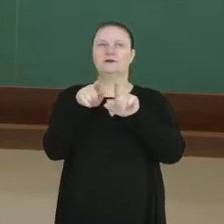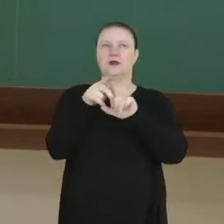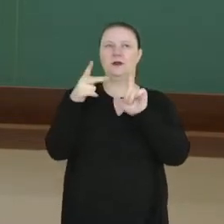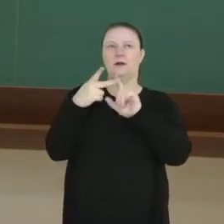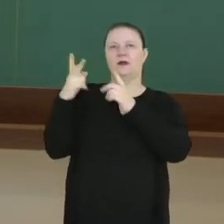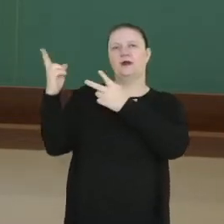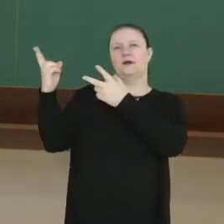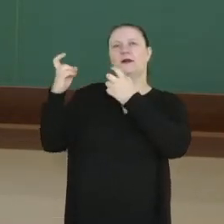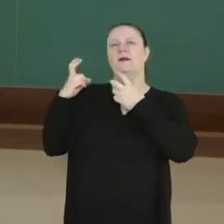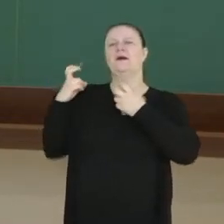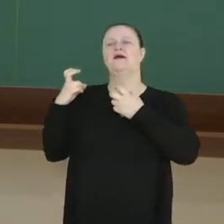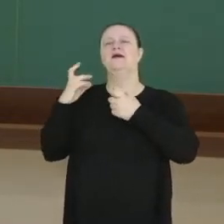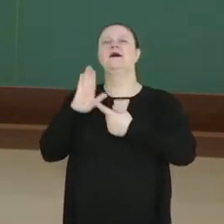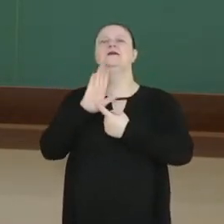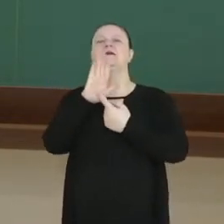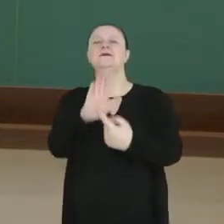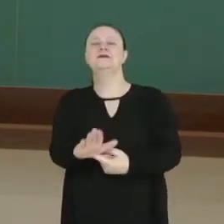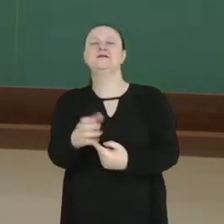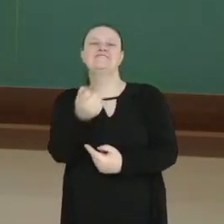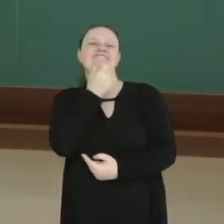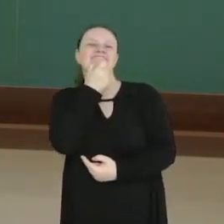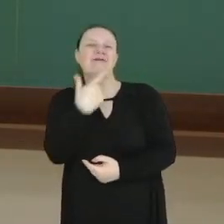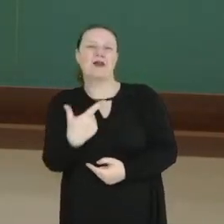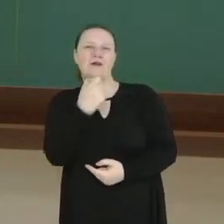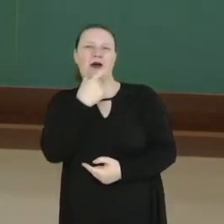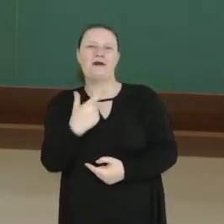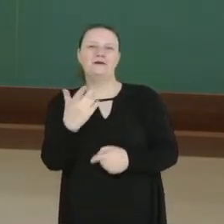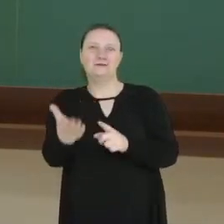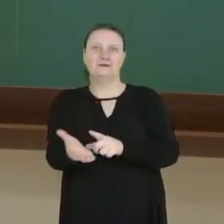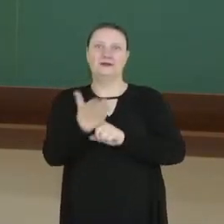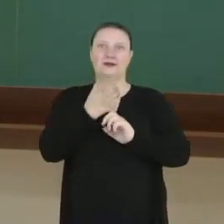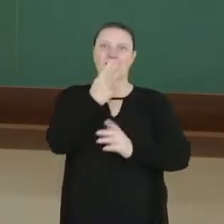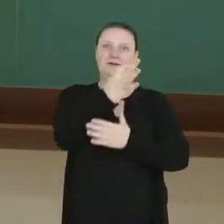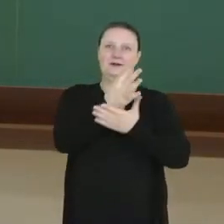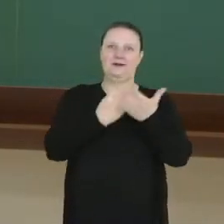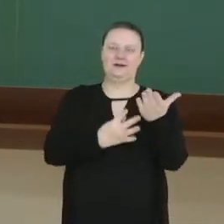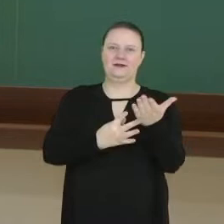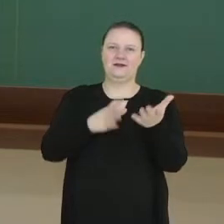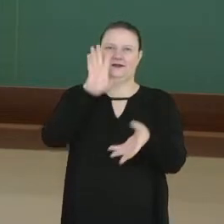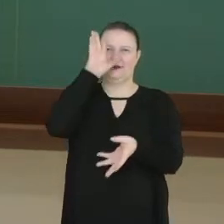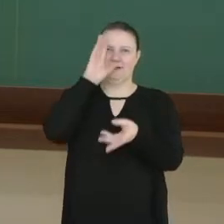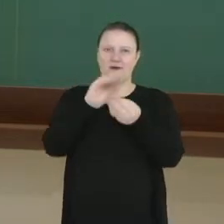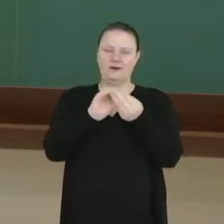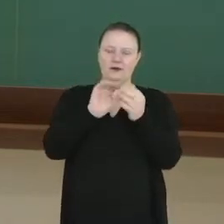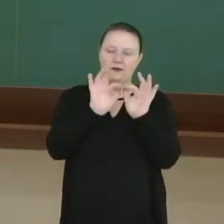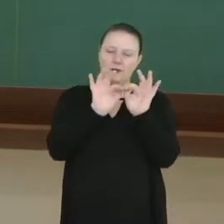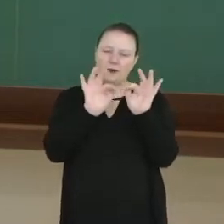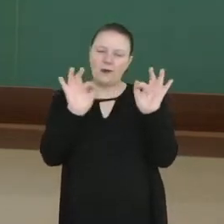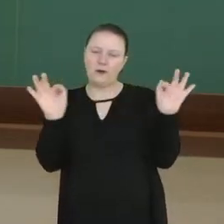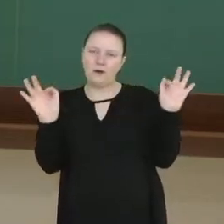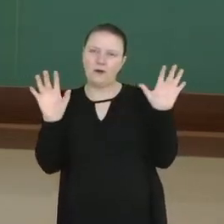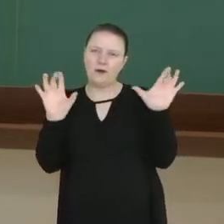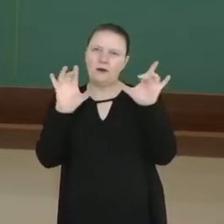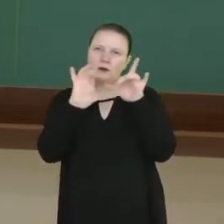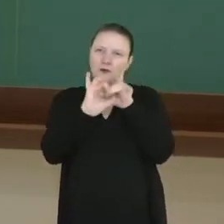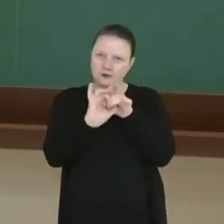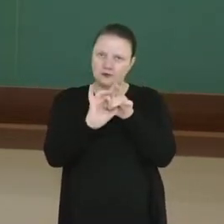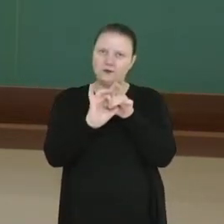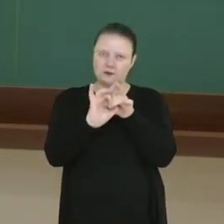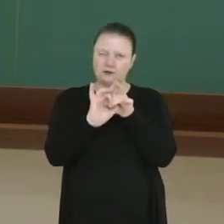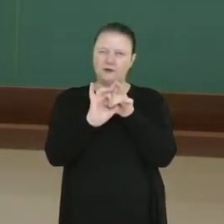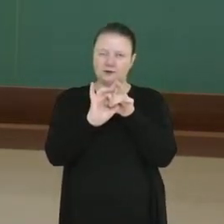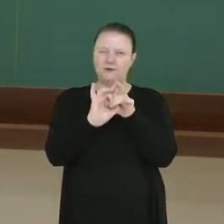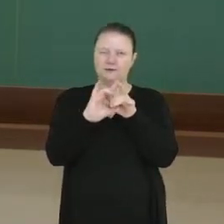efeito de humor presente dentro do texto. Vamos compreender o que é período composto por orações